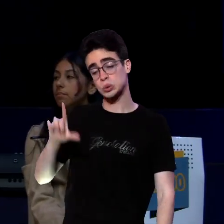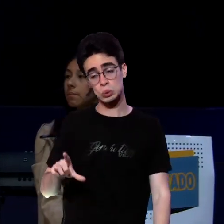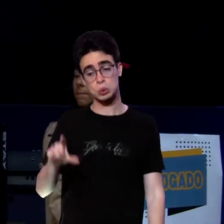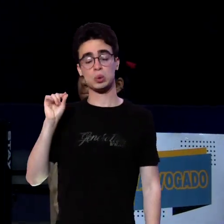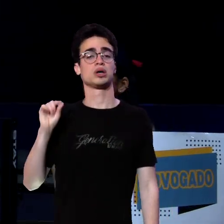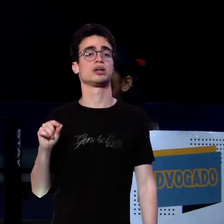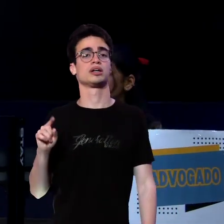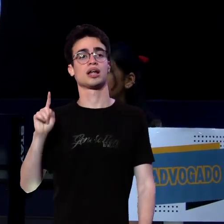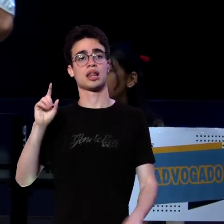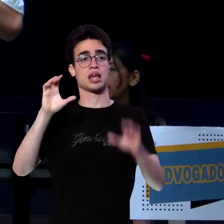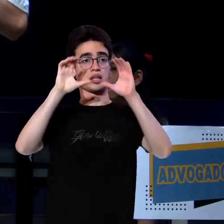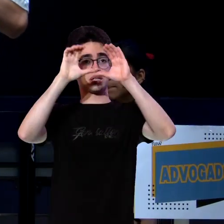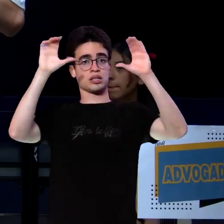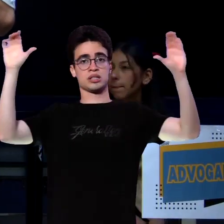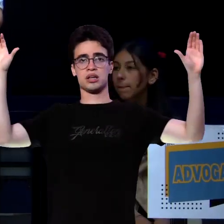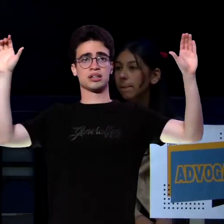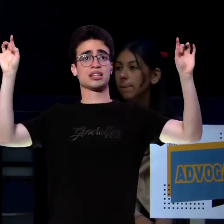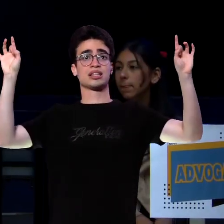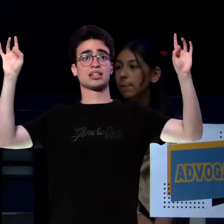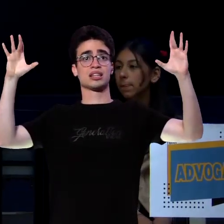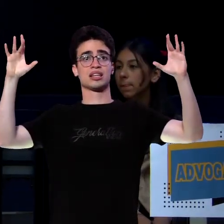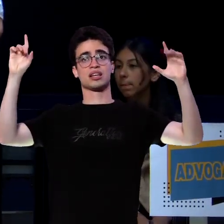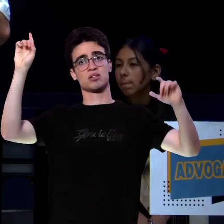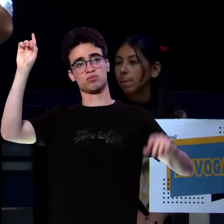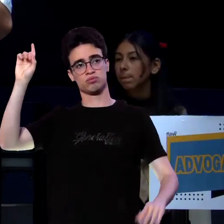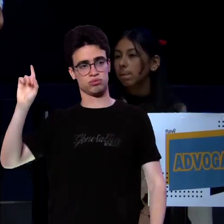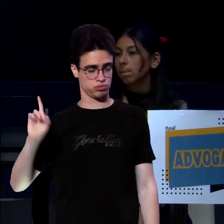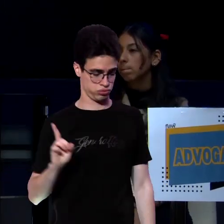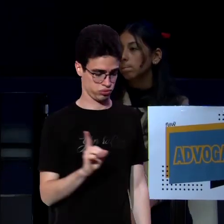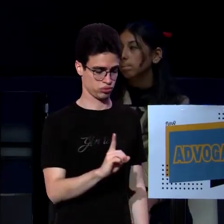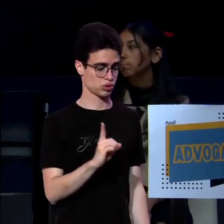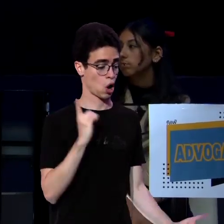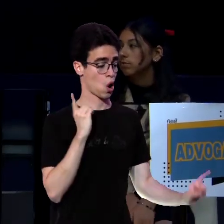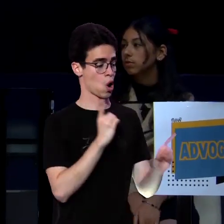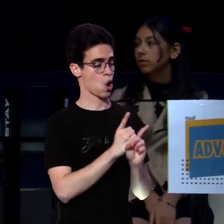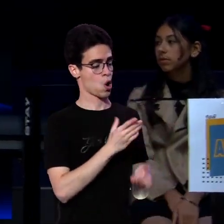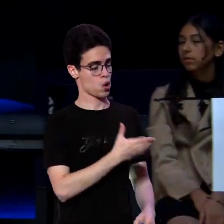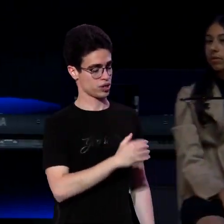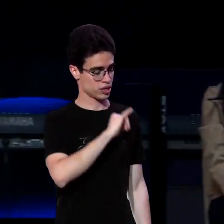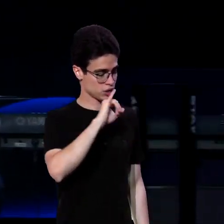da corte celestial e se encontrar com Jó.